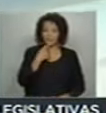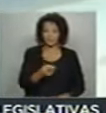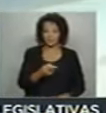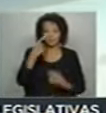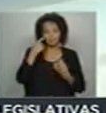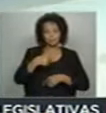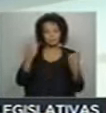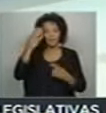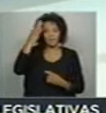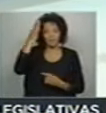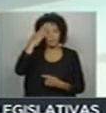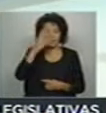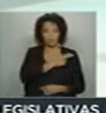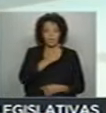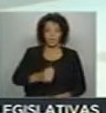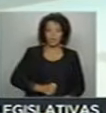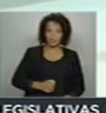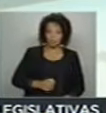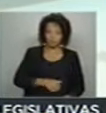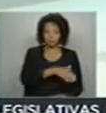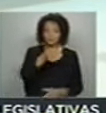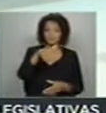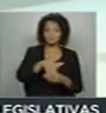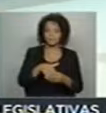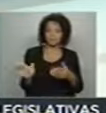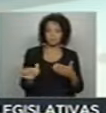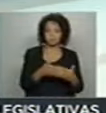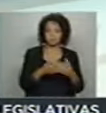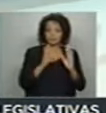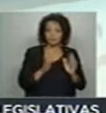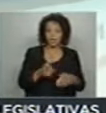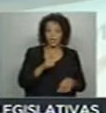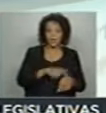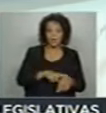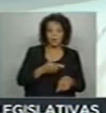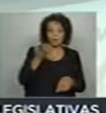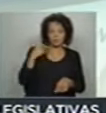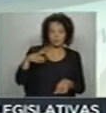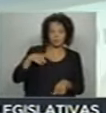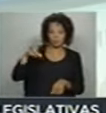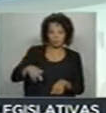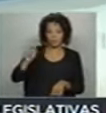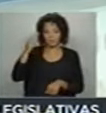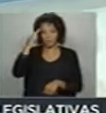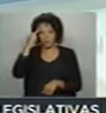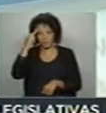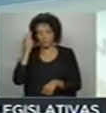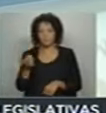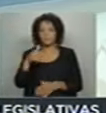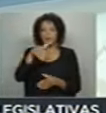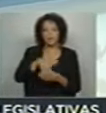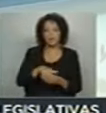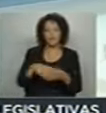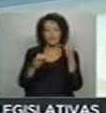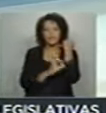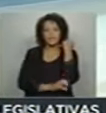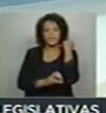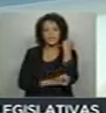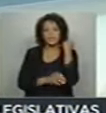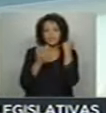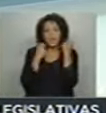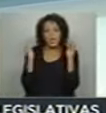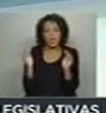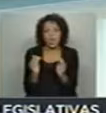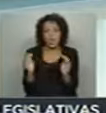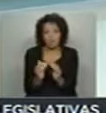grande projeção da Universidade Católica, as urnas já estarão fechadas há uma hora em Portugal Continental e na Madeira e os votos nas freguesias mais